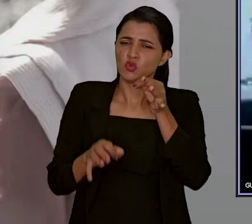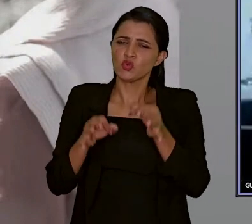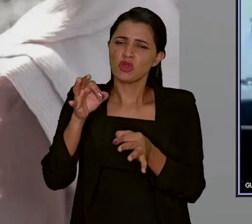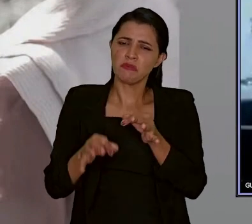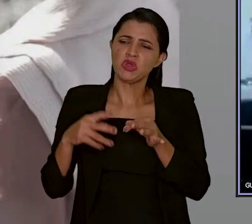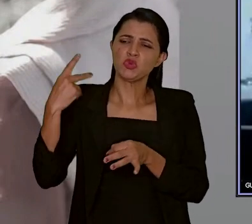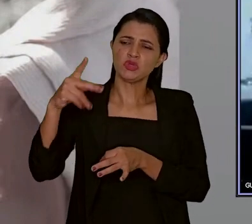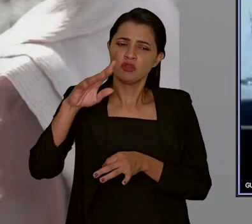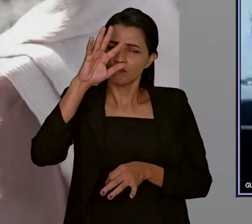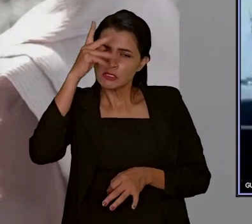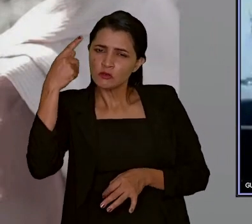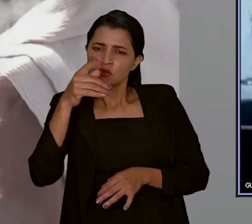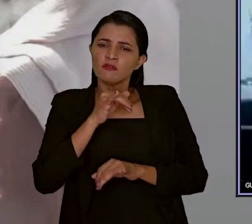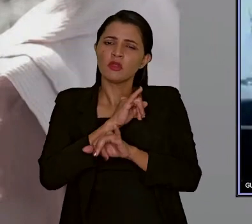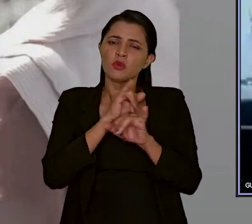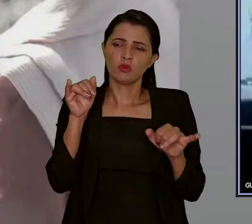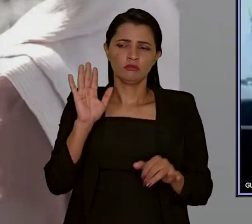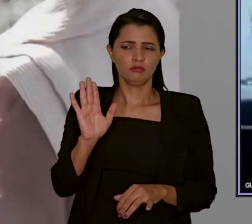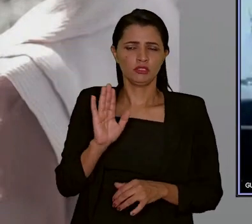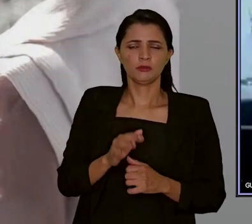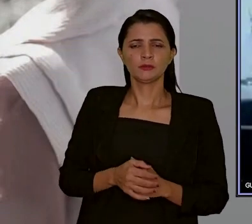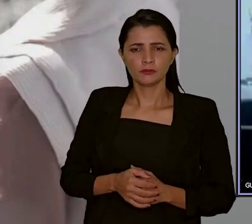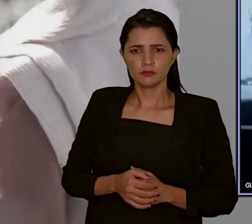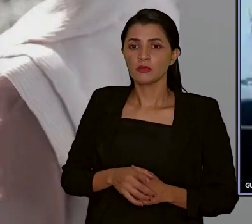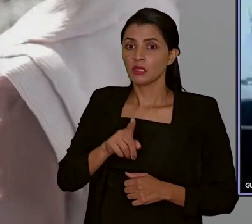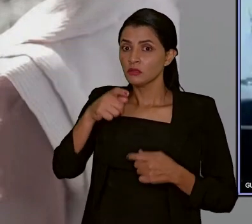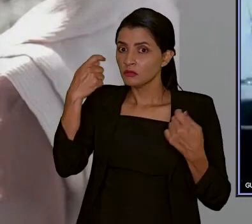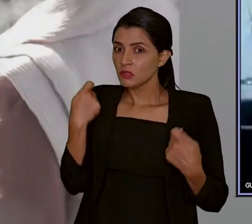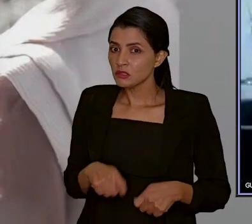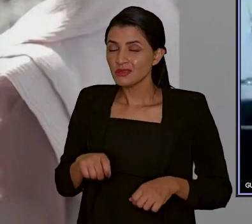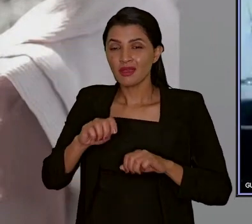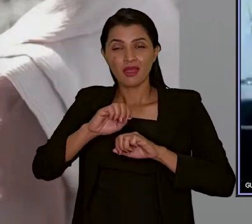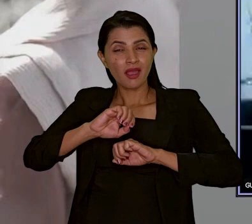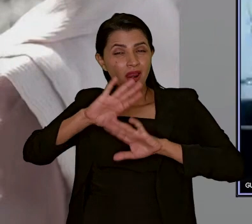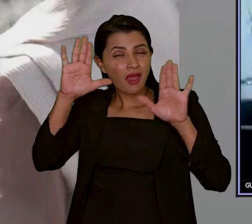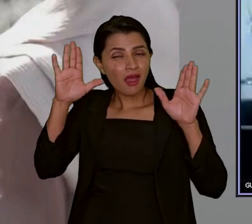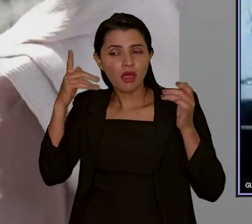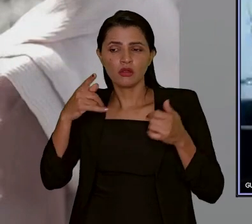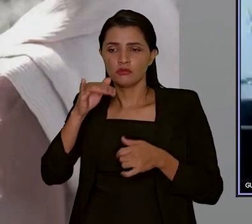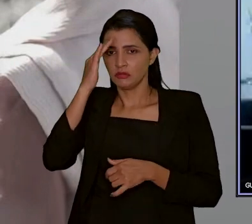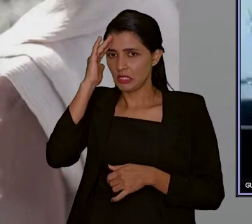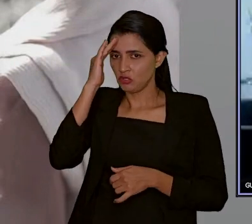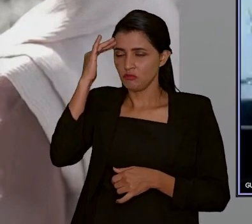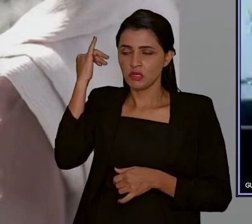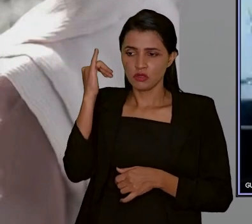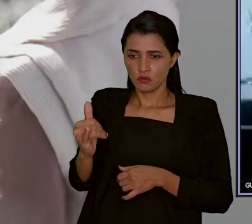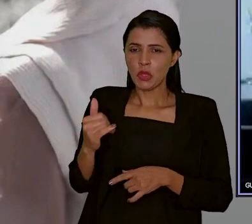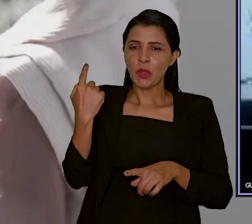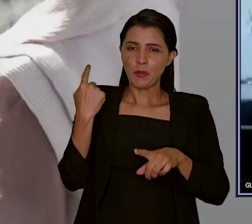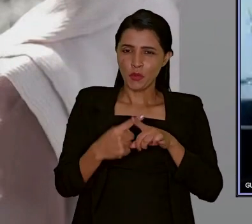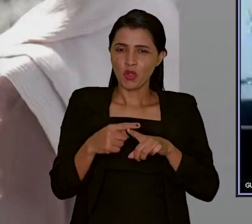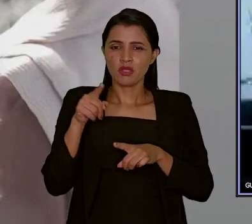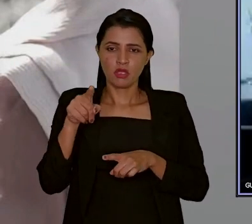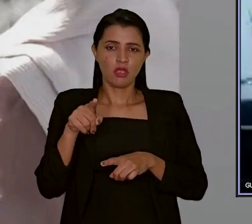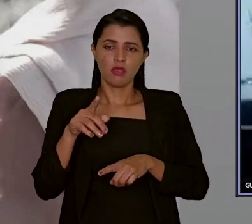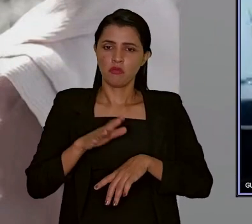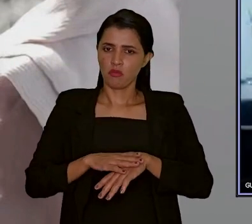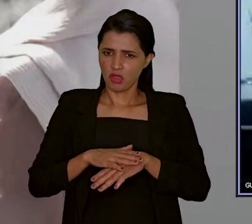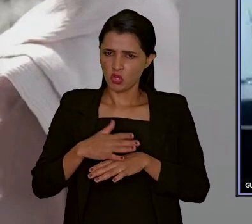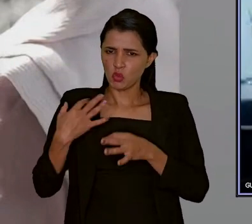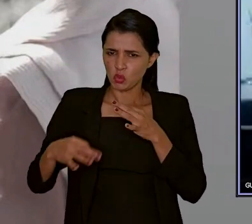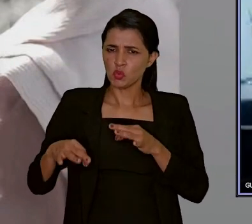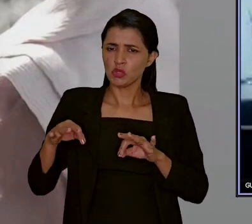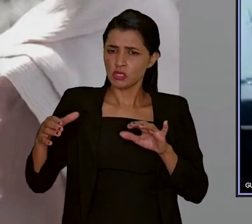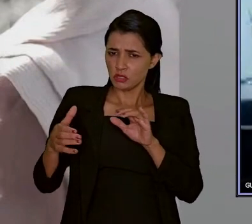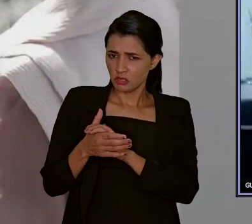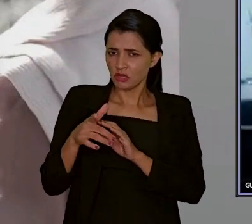você vai proferir. Então, assim, isso tem que ficar muito claro, porque em nenhum momento o juiz de enlace tem qualquer